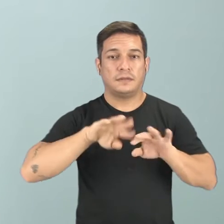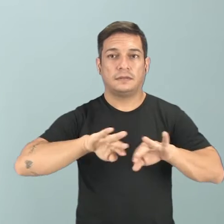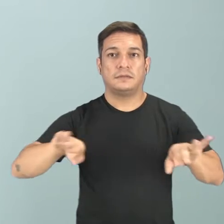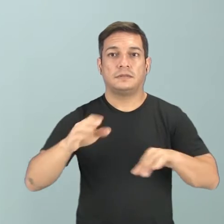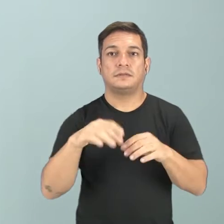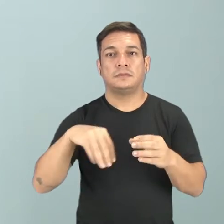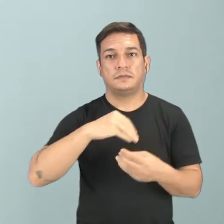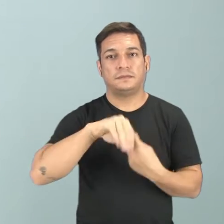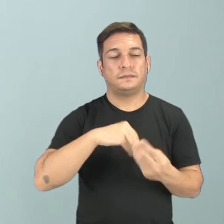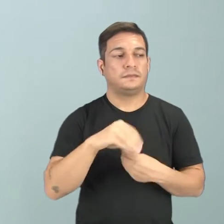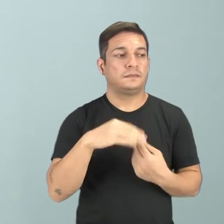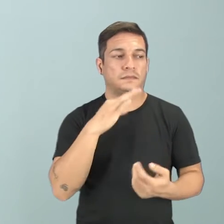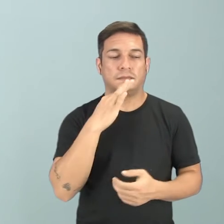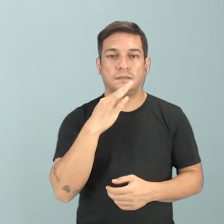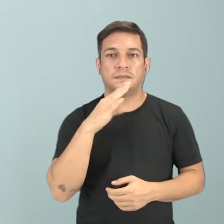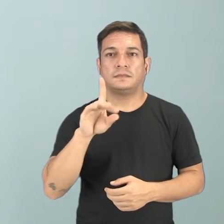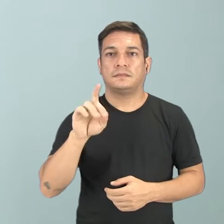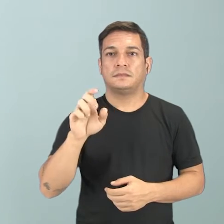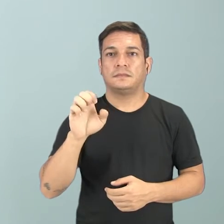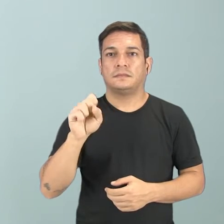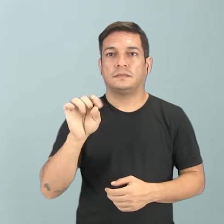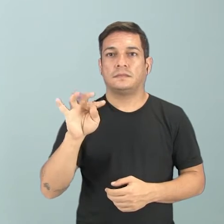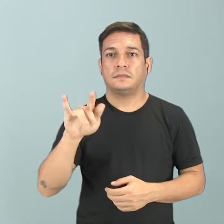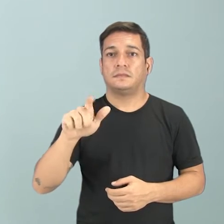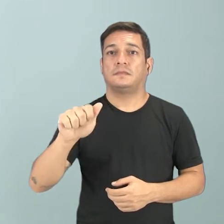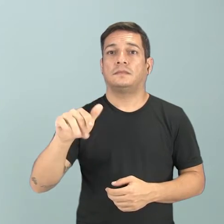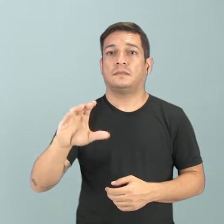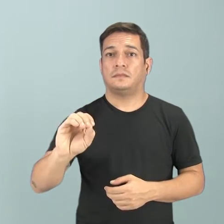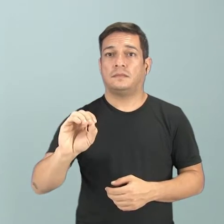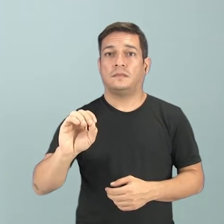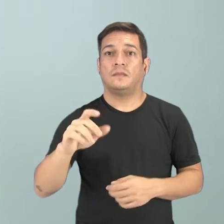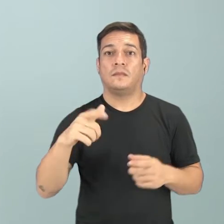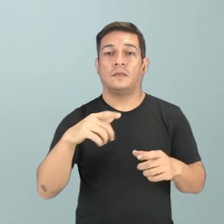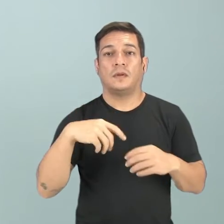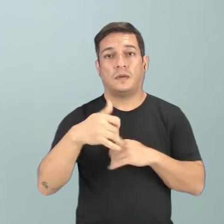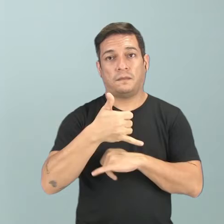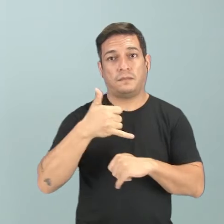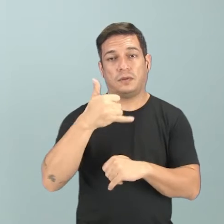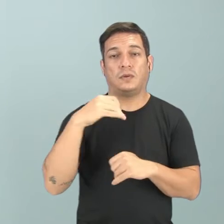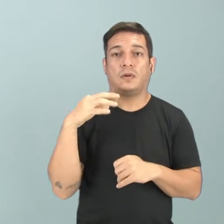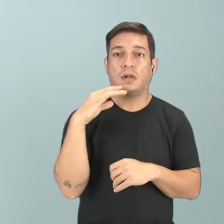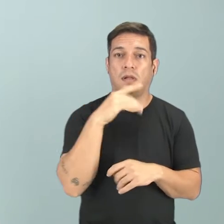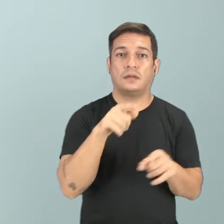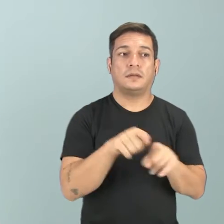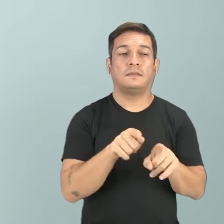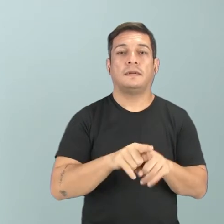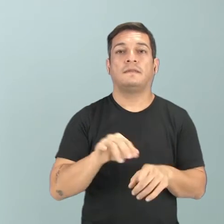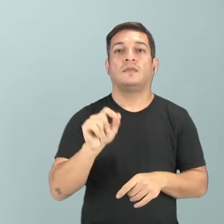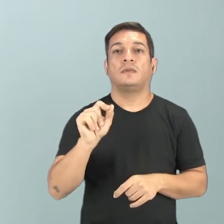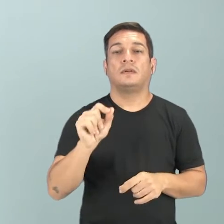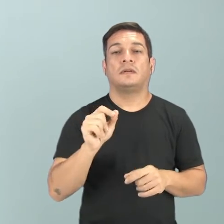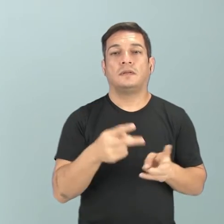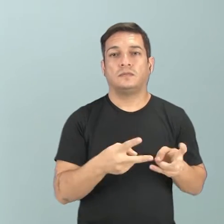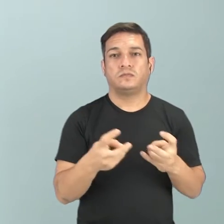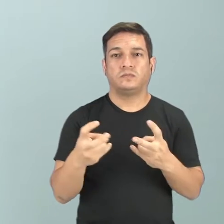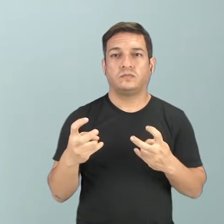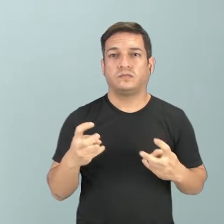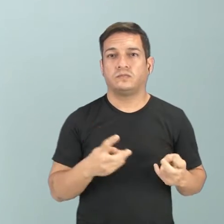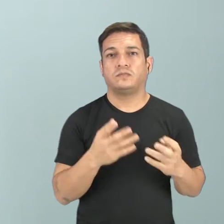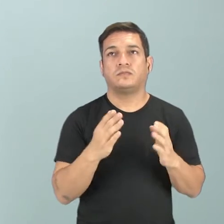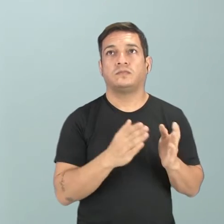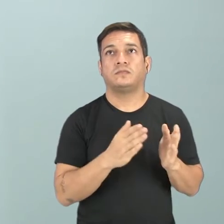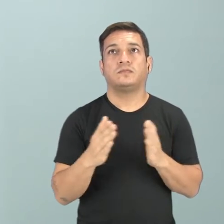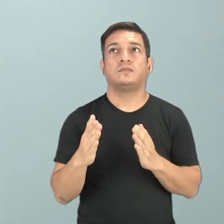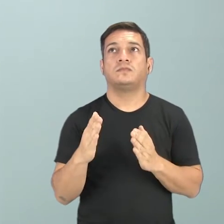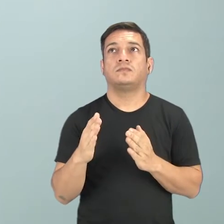mistura conhecida como destilação fracionada, onde o petróleo é aquecido e vai ser o quê? Extraído em